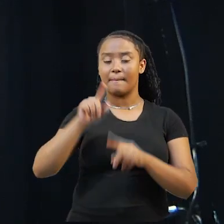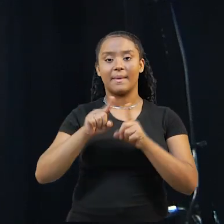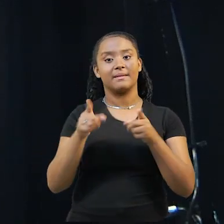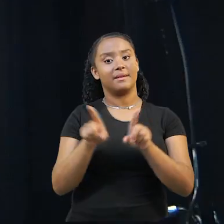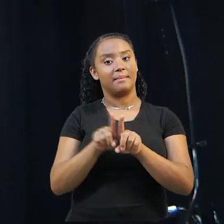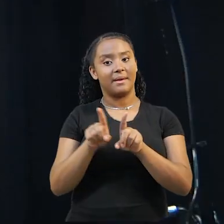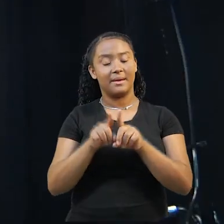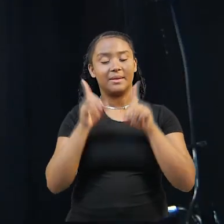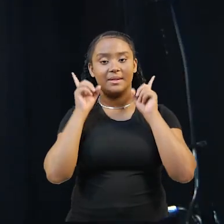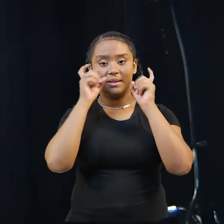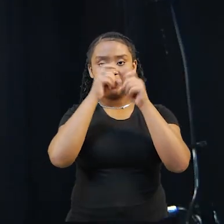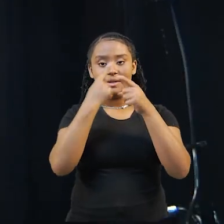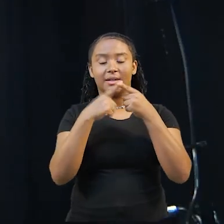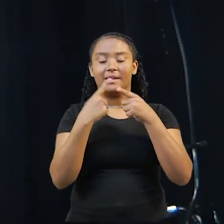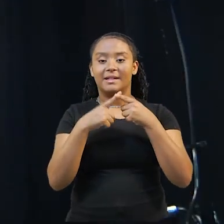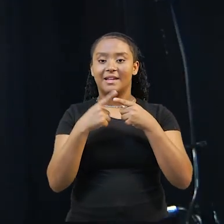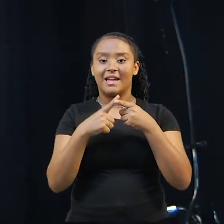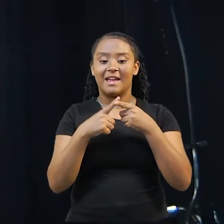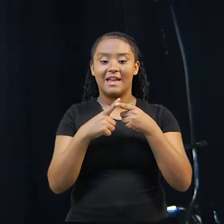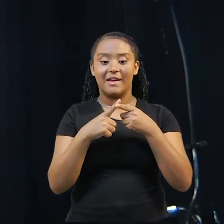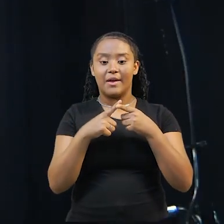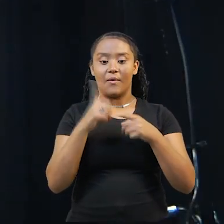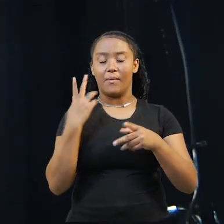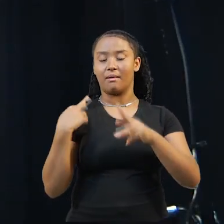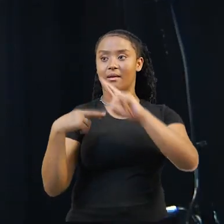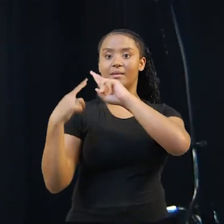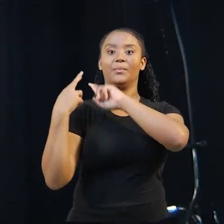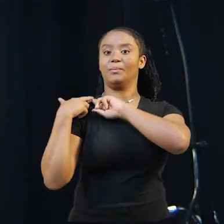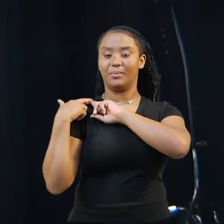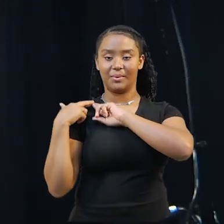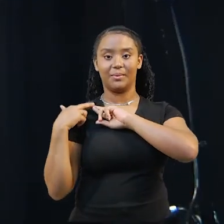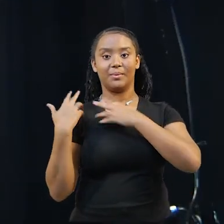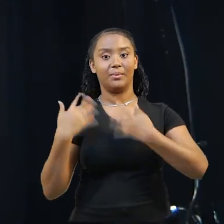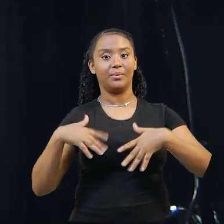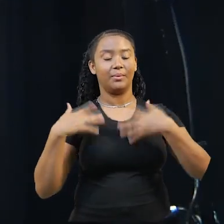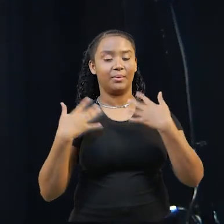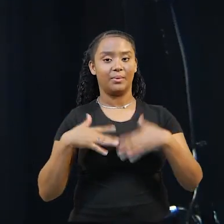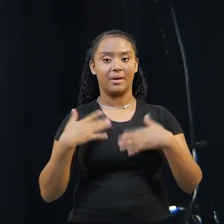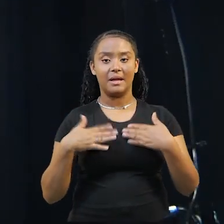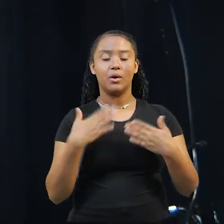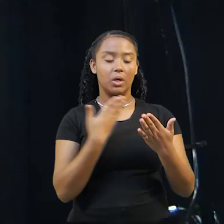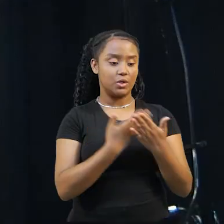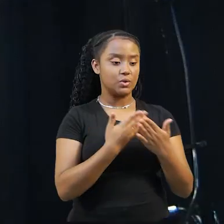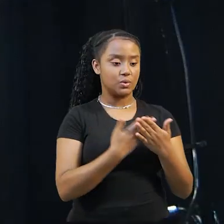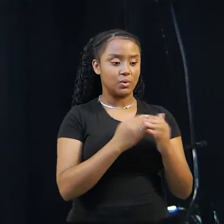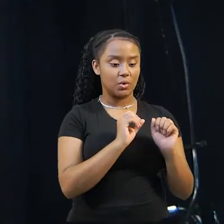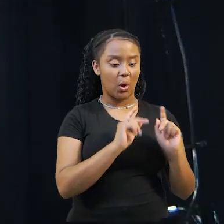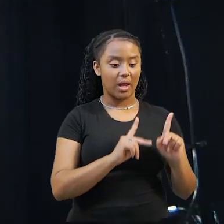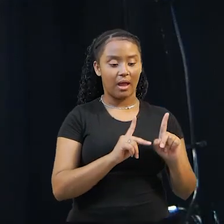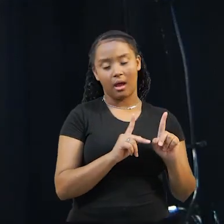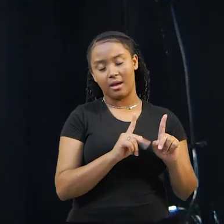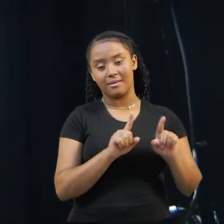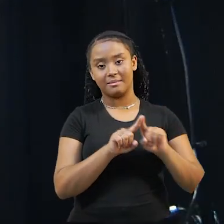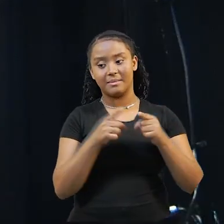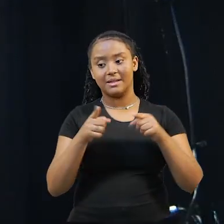difícil também, né? Porque você assume de repente todas as responsabilidades, além do estudo, você passa a ser responsável por todas as